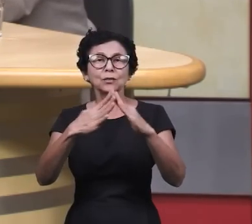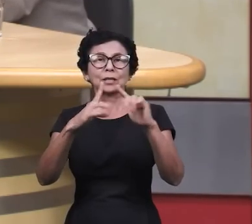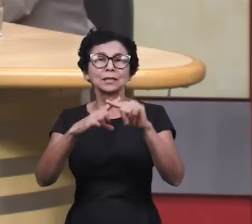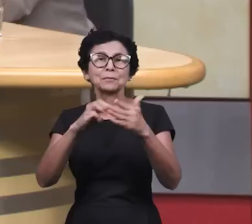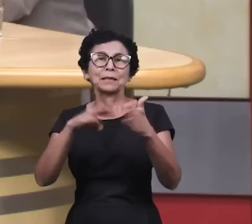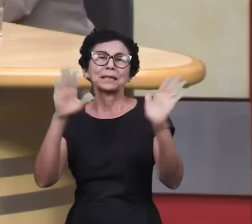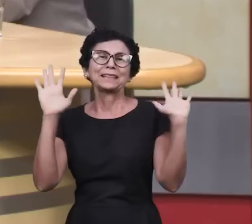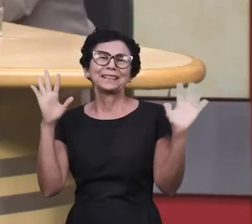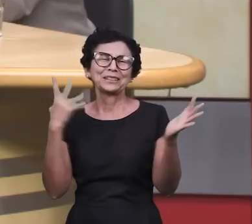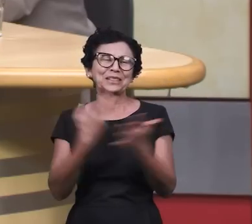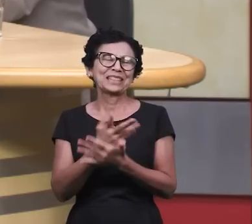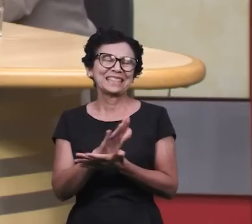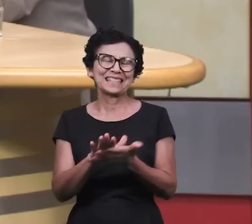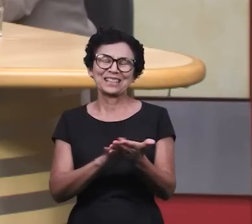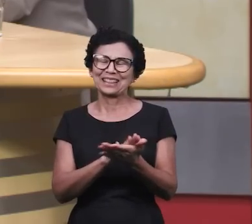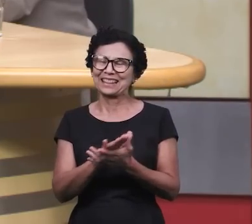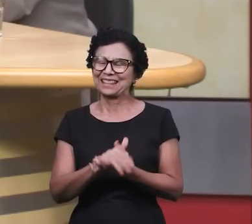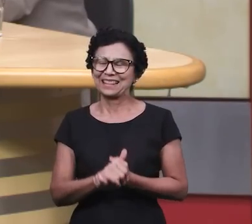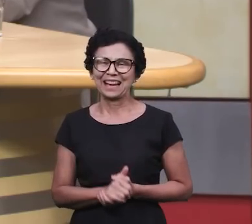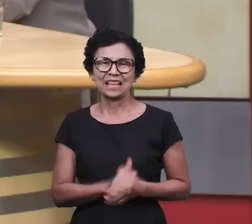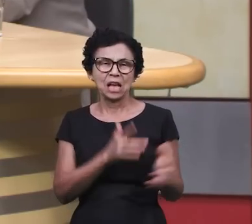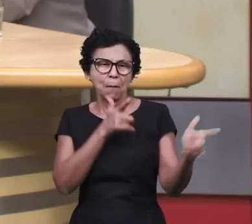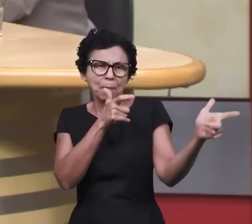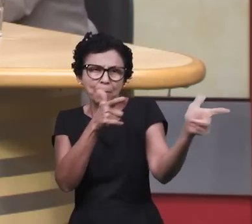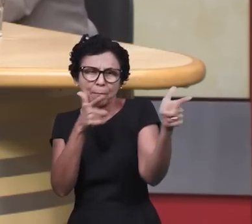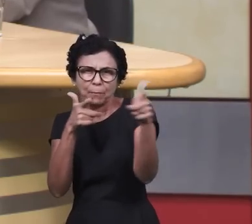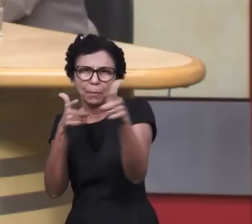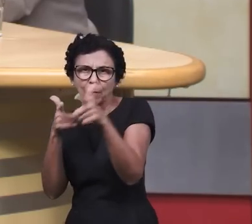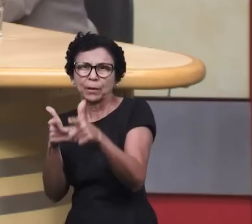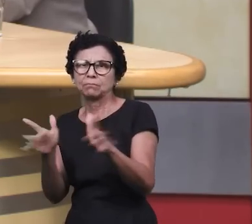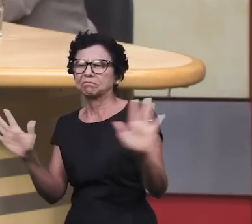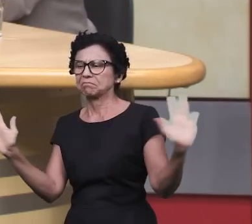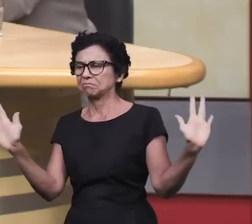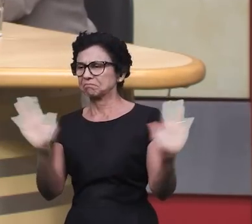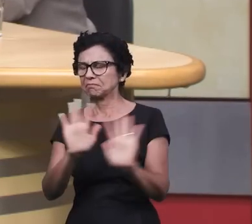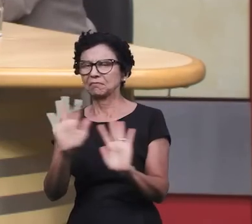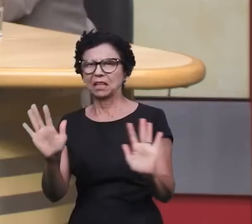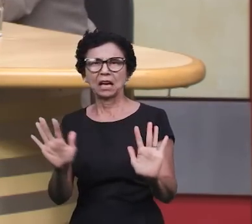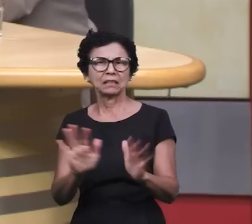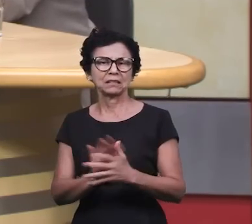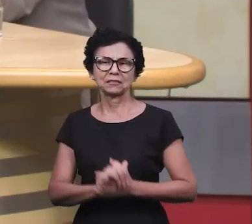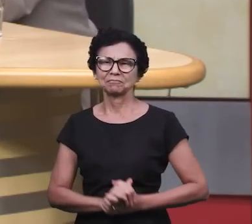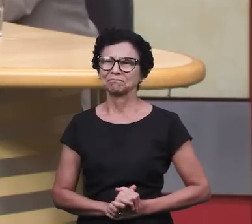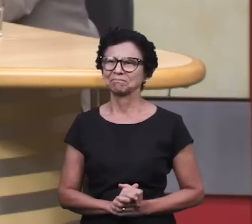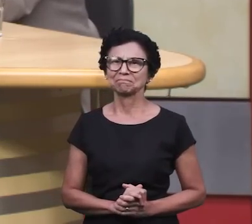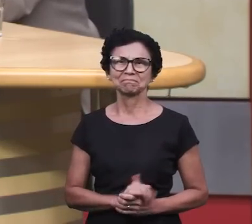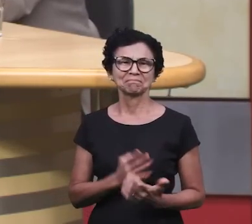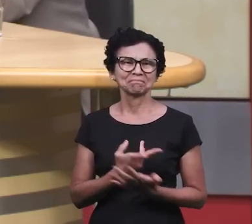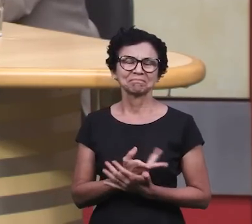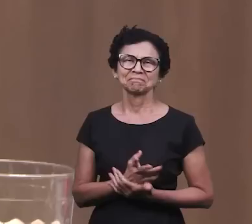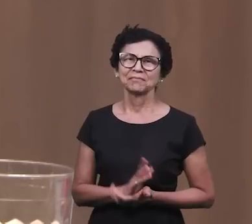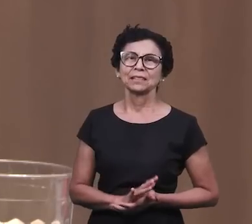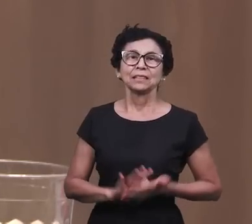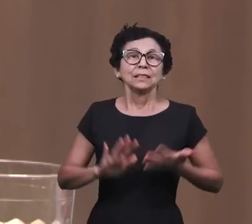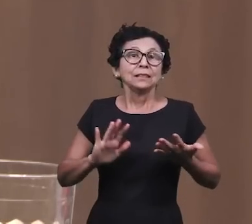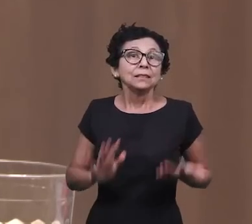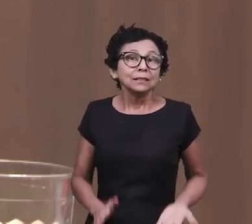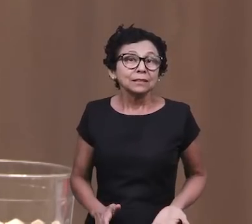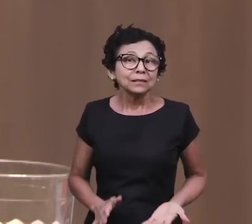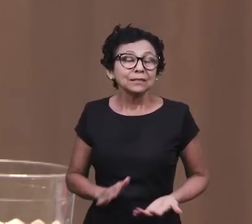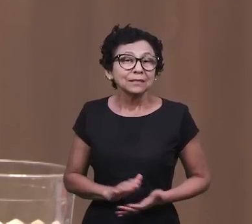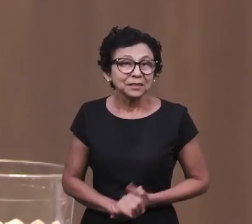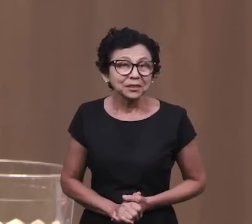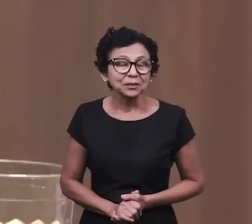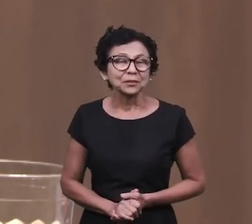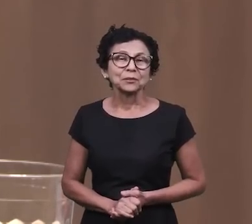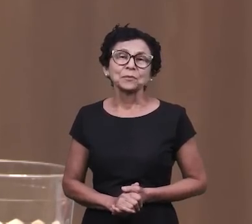confusão, e nem o templo não foi atingido, os vidros estão lá direitinho, sem problema nenhum, eu constatei tudo. Então a gente fala isso